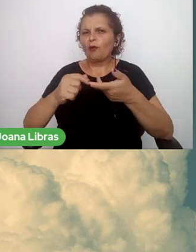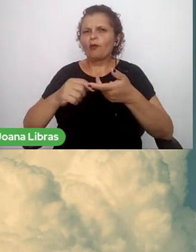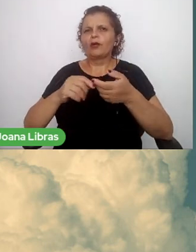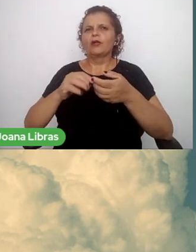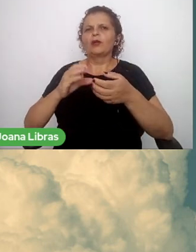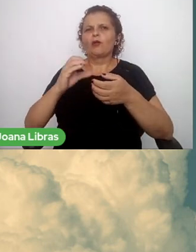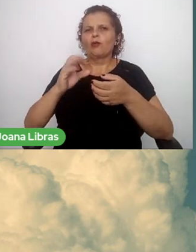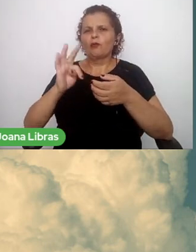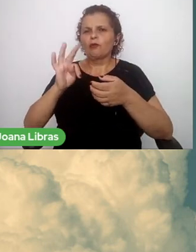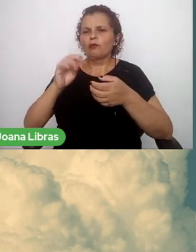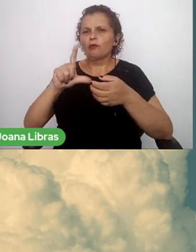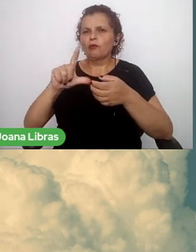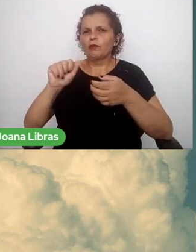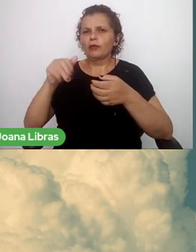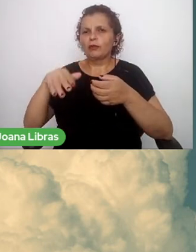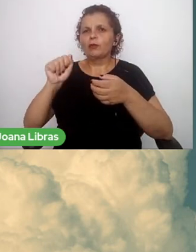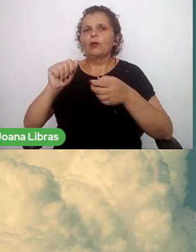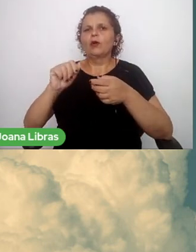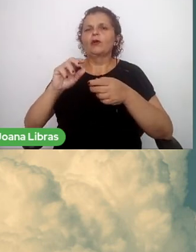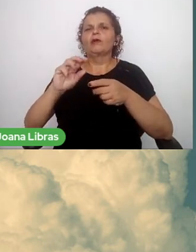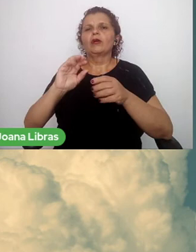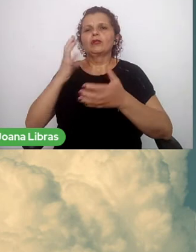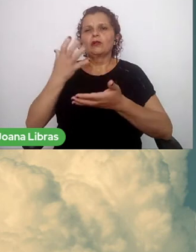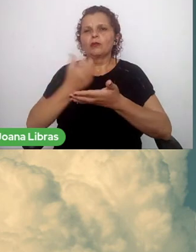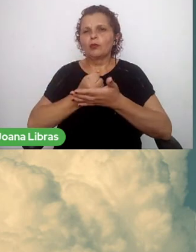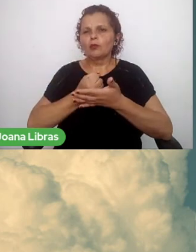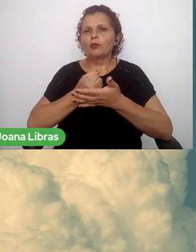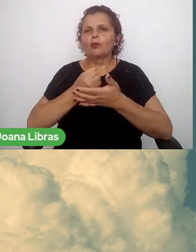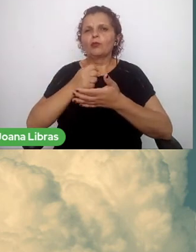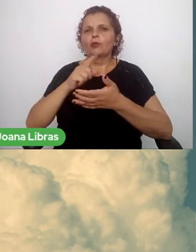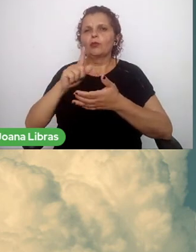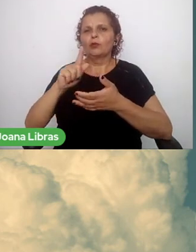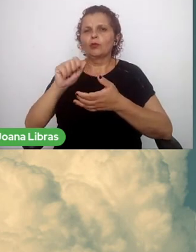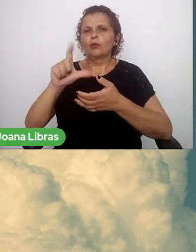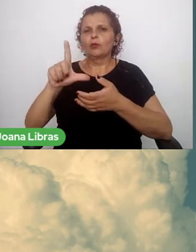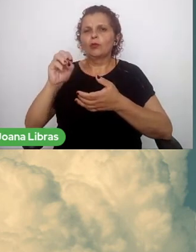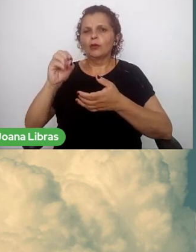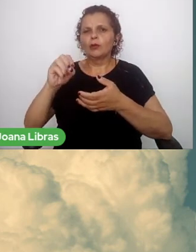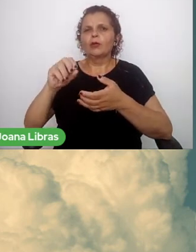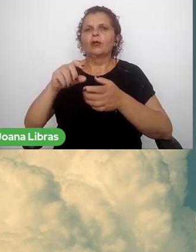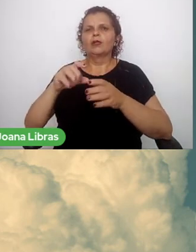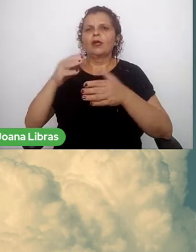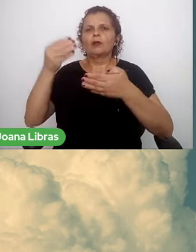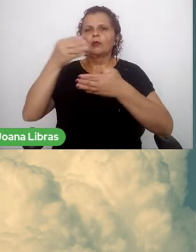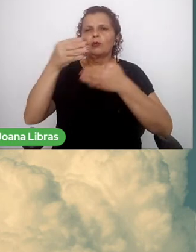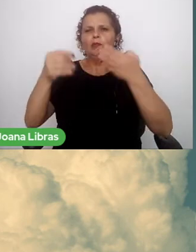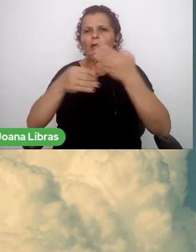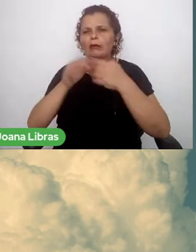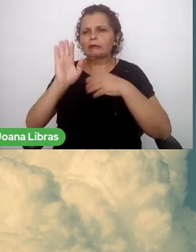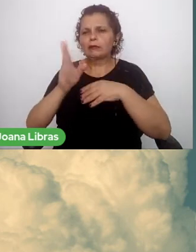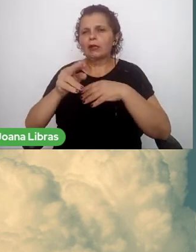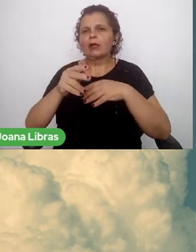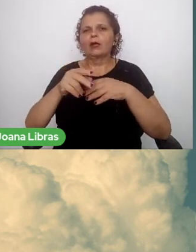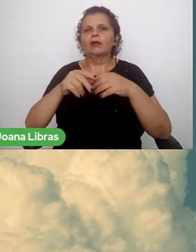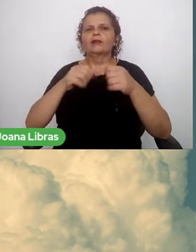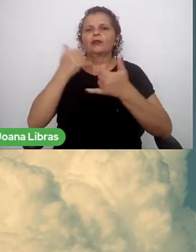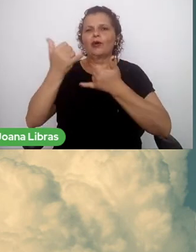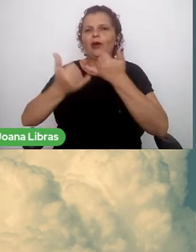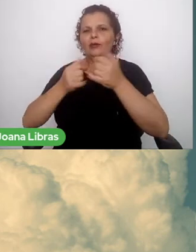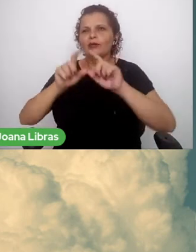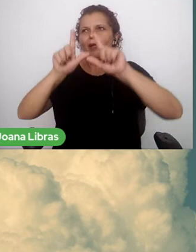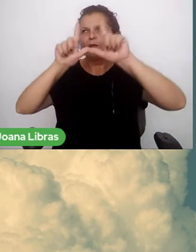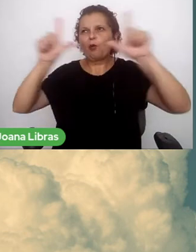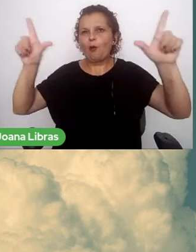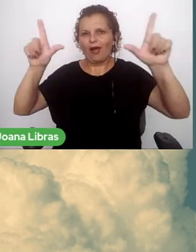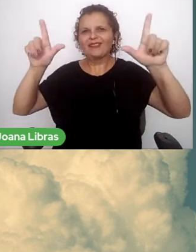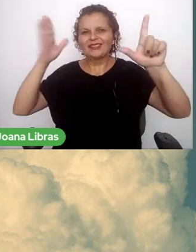eu já salvei no Mural, eu já salvei no InSlide, eu já fiz dinâmicas no quadro,